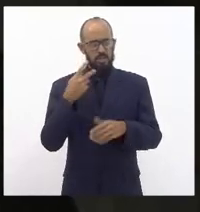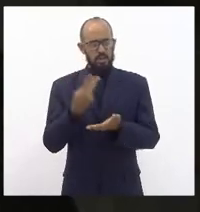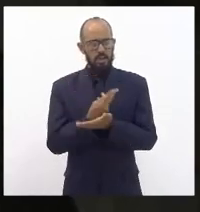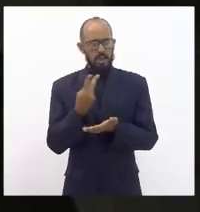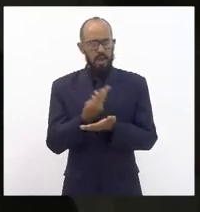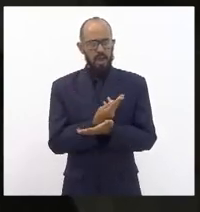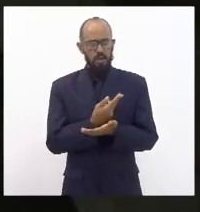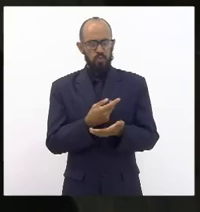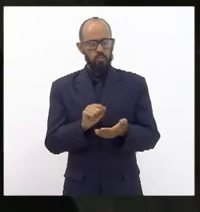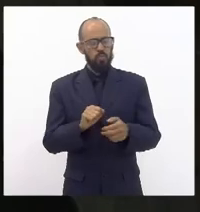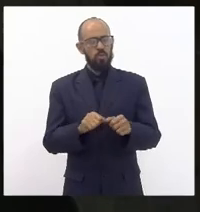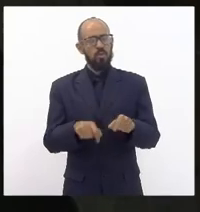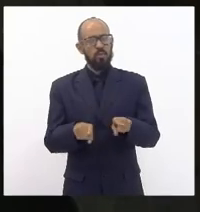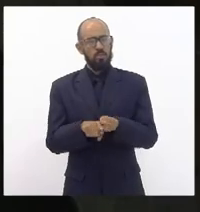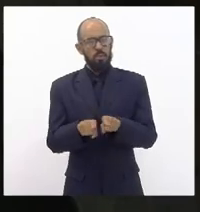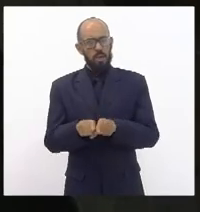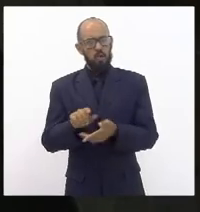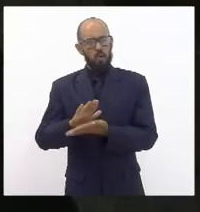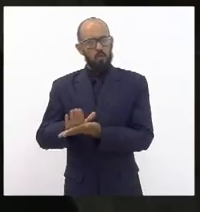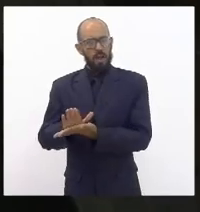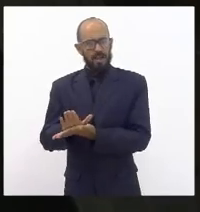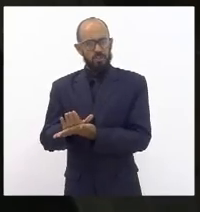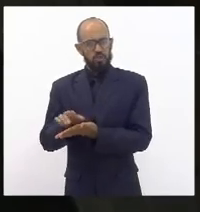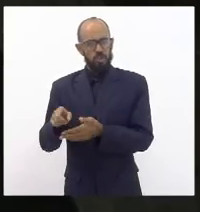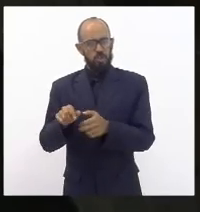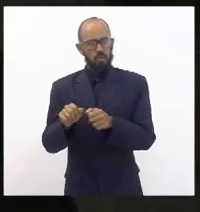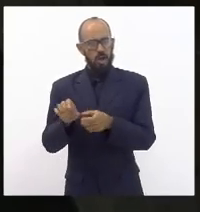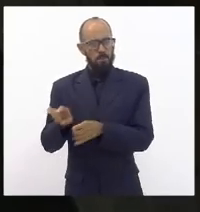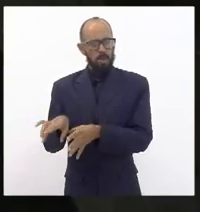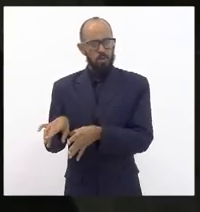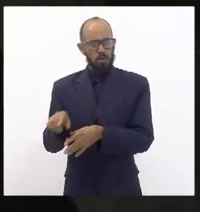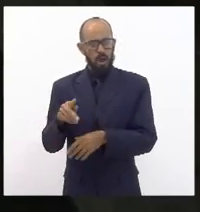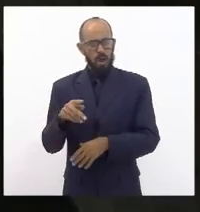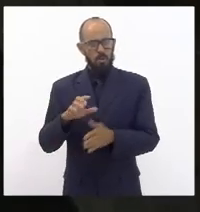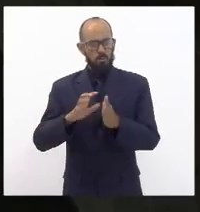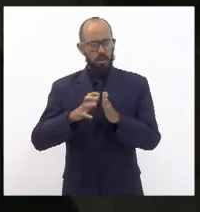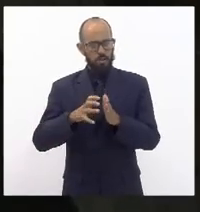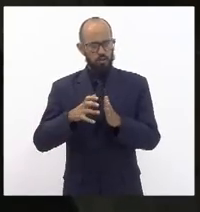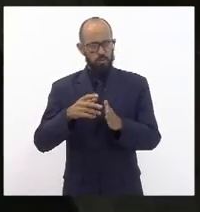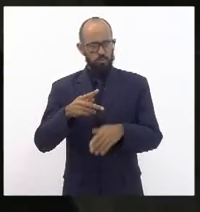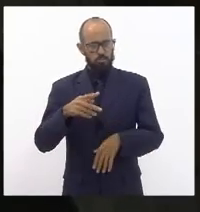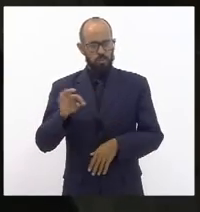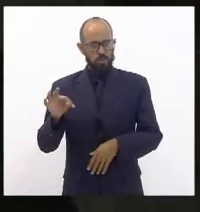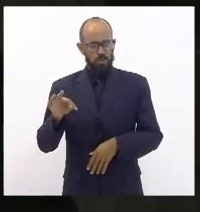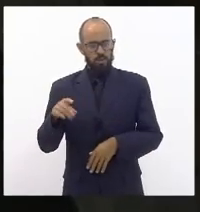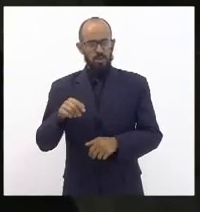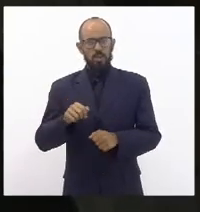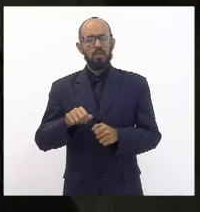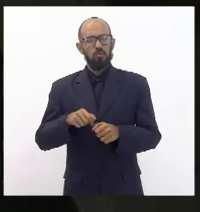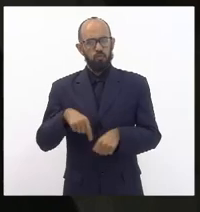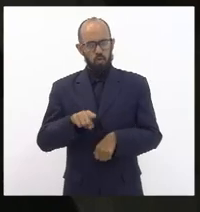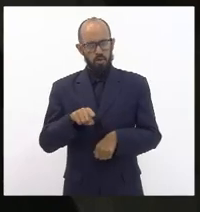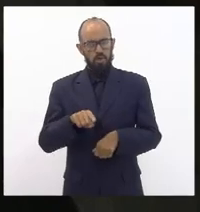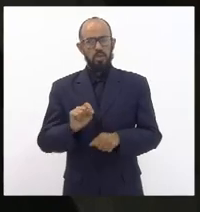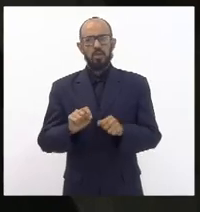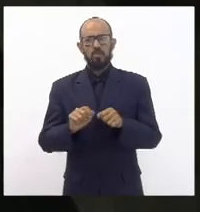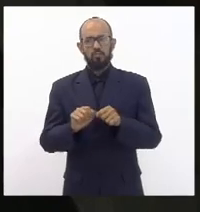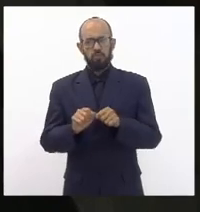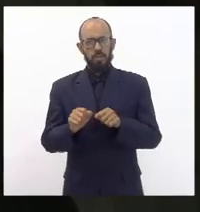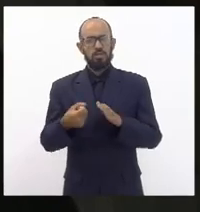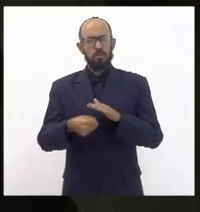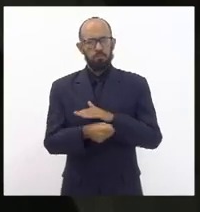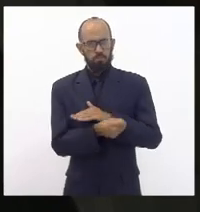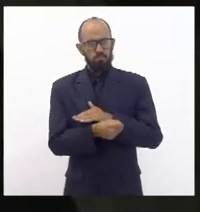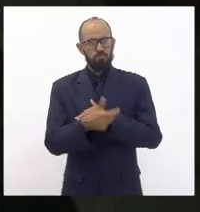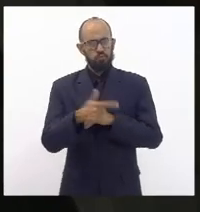dissonante covarde abandonar o PT naquele momento de tanta dificuldade fiz a travessia Botei uma reeleição dificílima